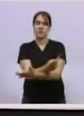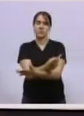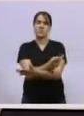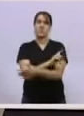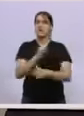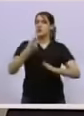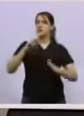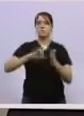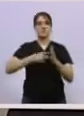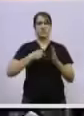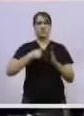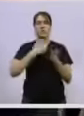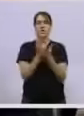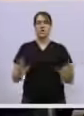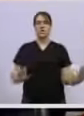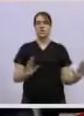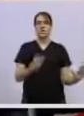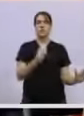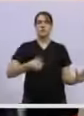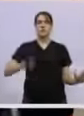o suficiente para eu desanimar da minha fé.